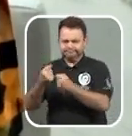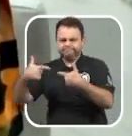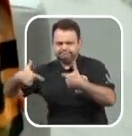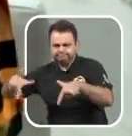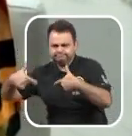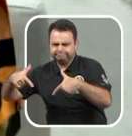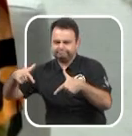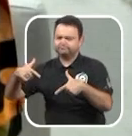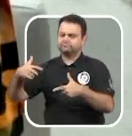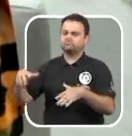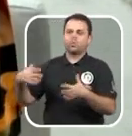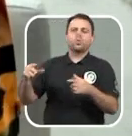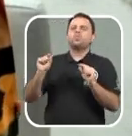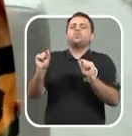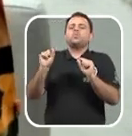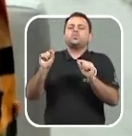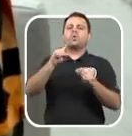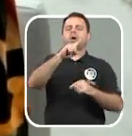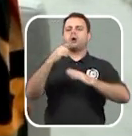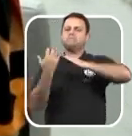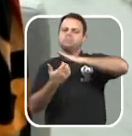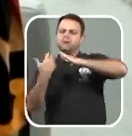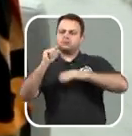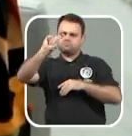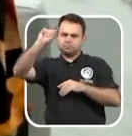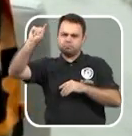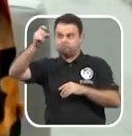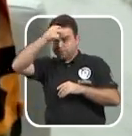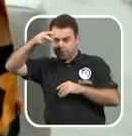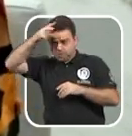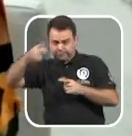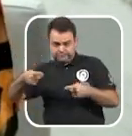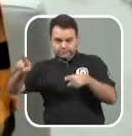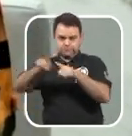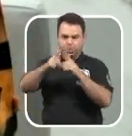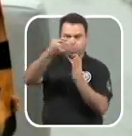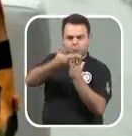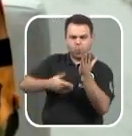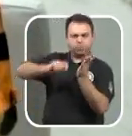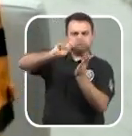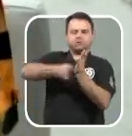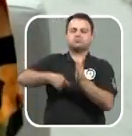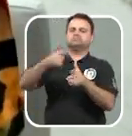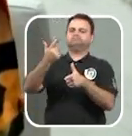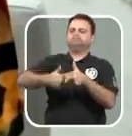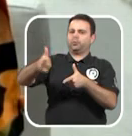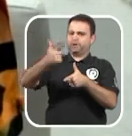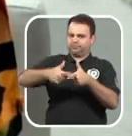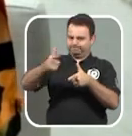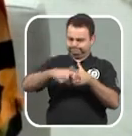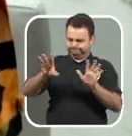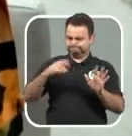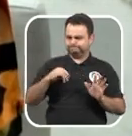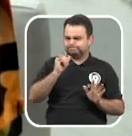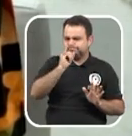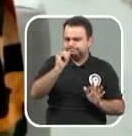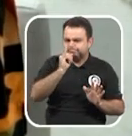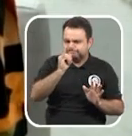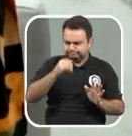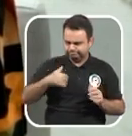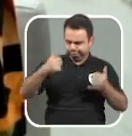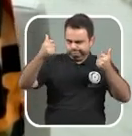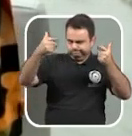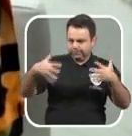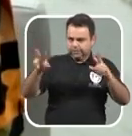tempos, a questão dos contratos da prefeitura com as empresas terceirizadas. Só para a gente exemplificar aí algumas das